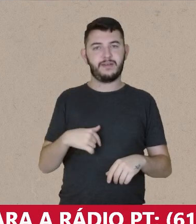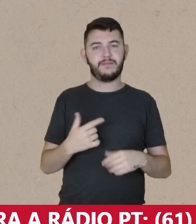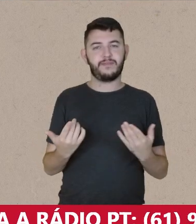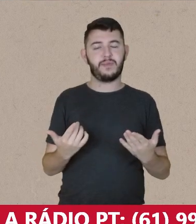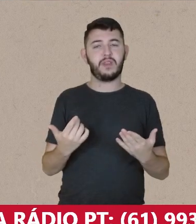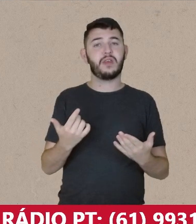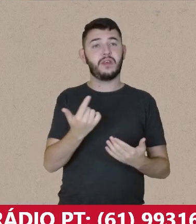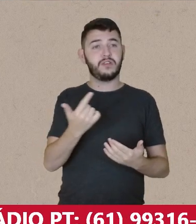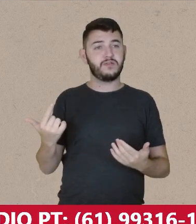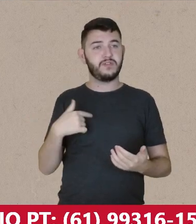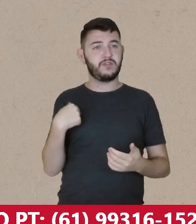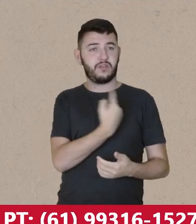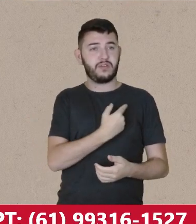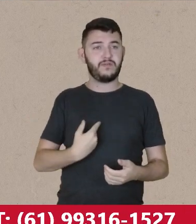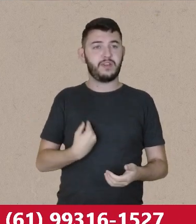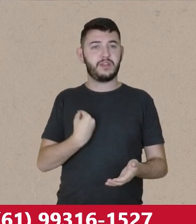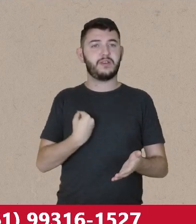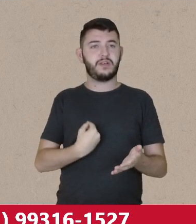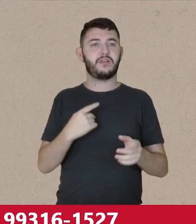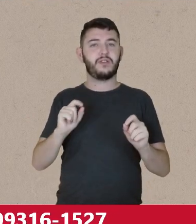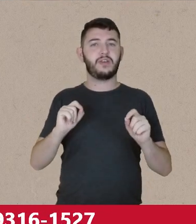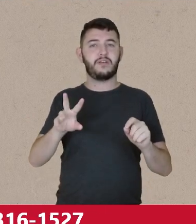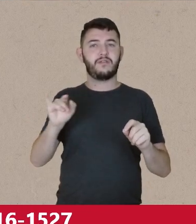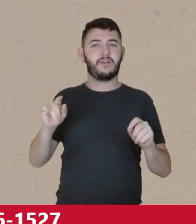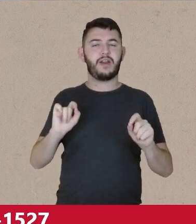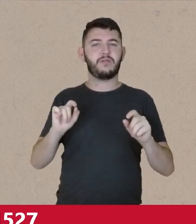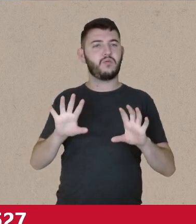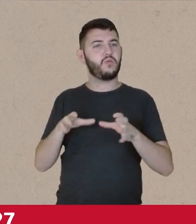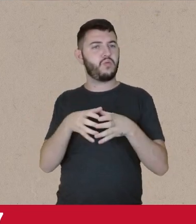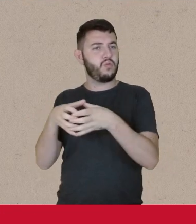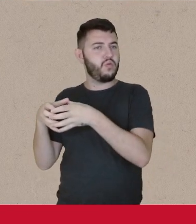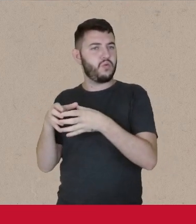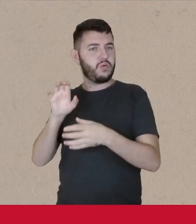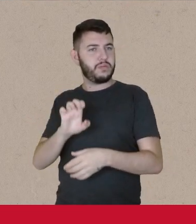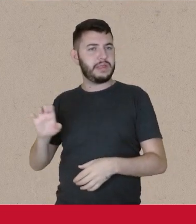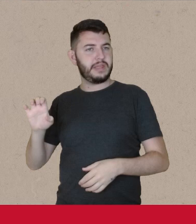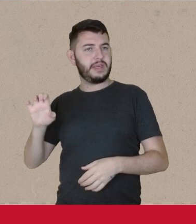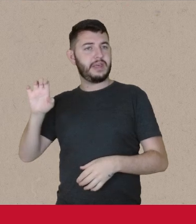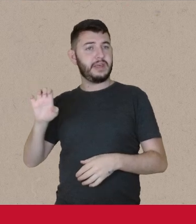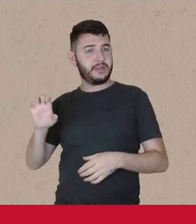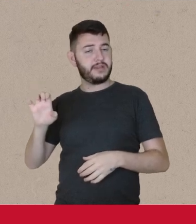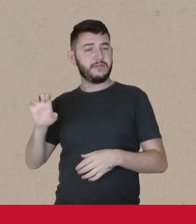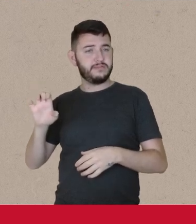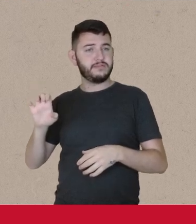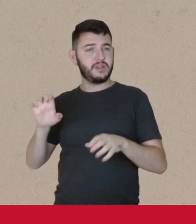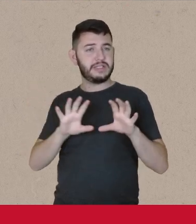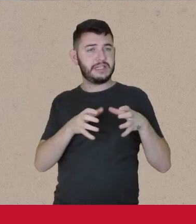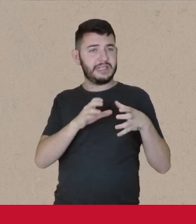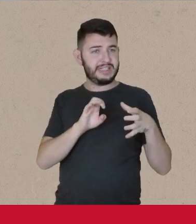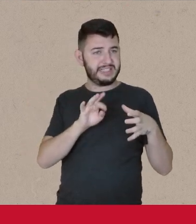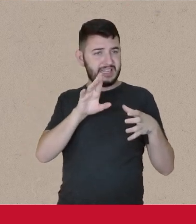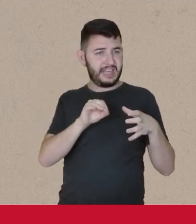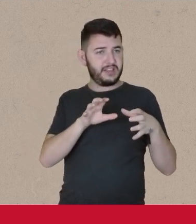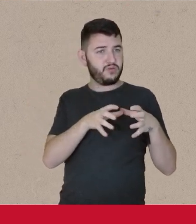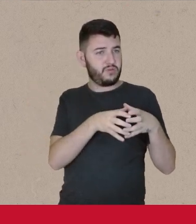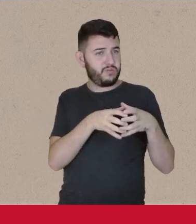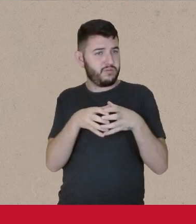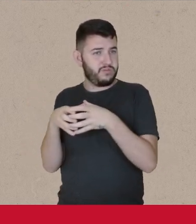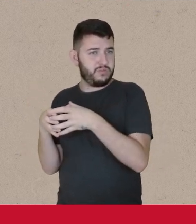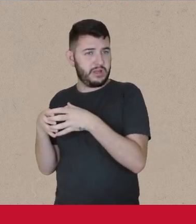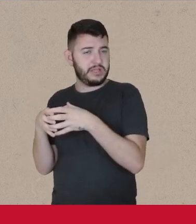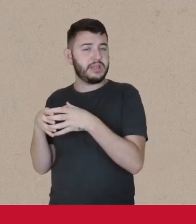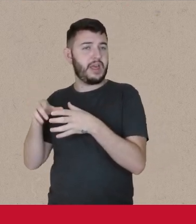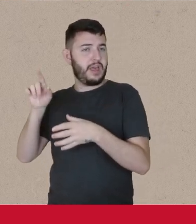vamos conformar uma frente de esquerda, no máximo de centro-esquerda, com um programa